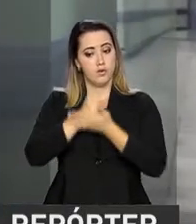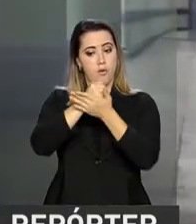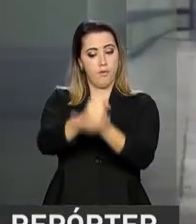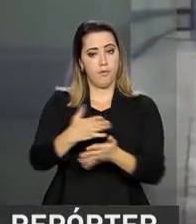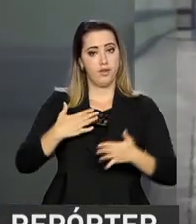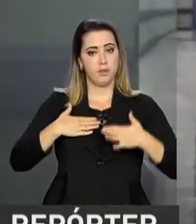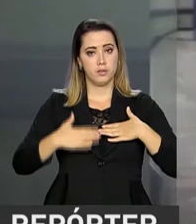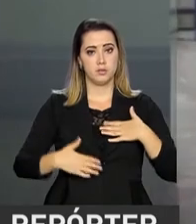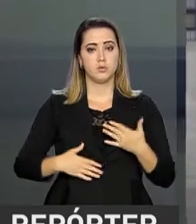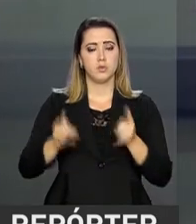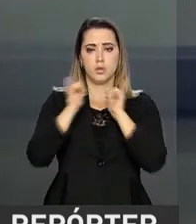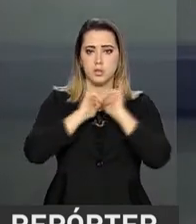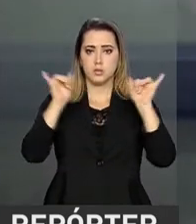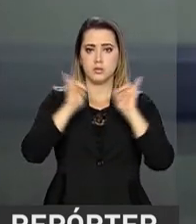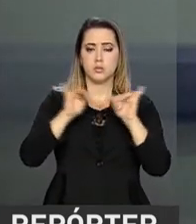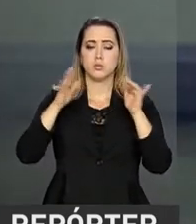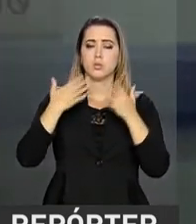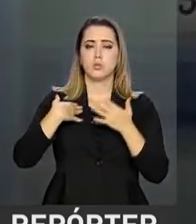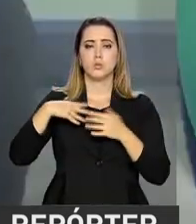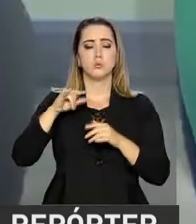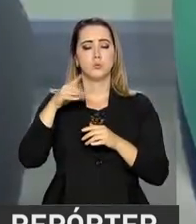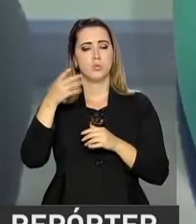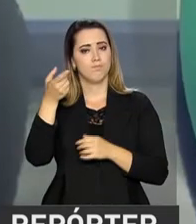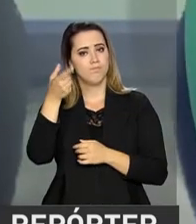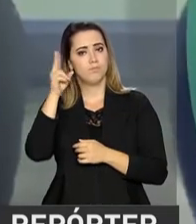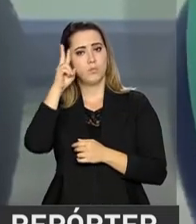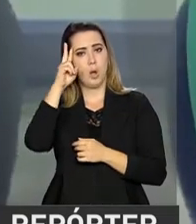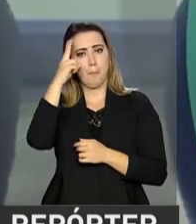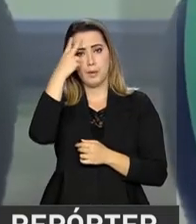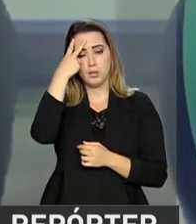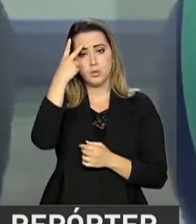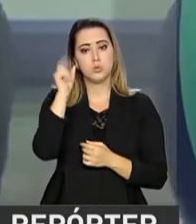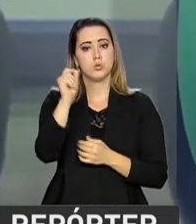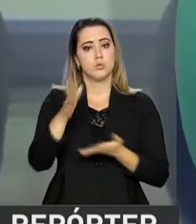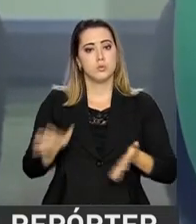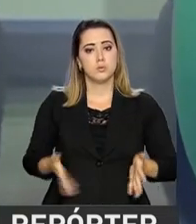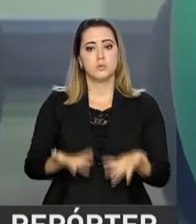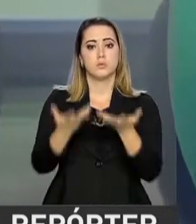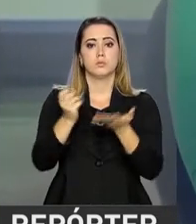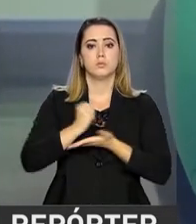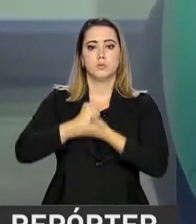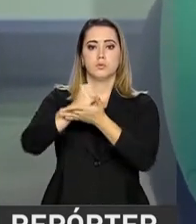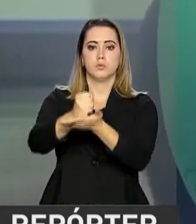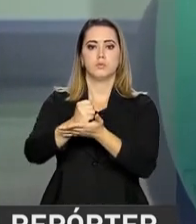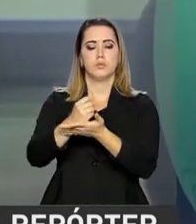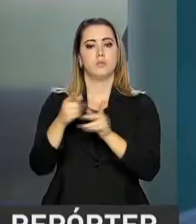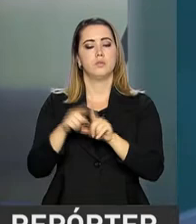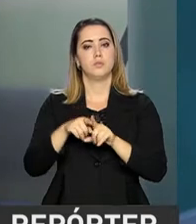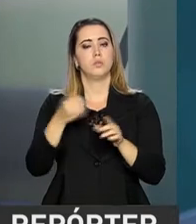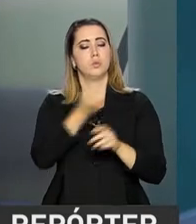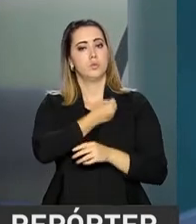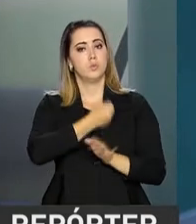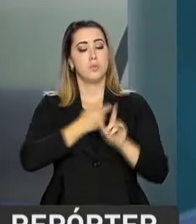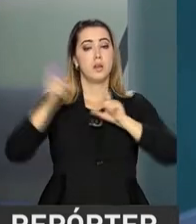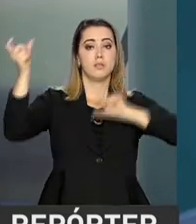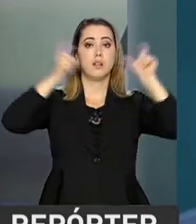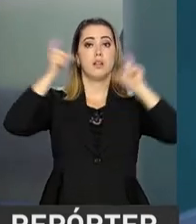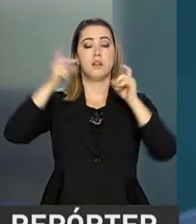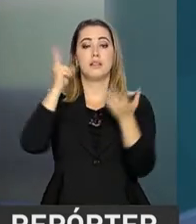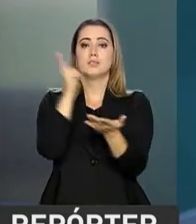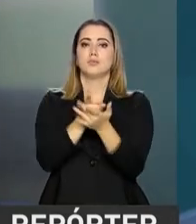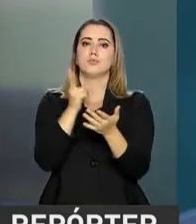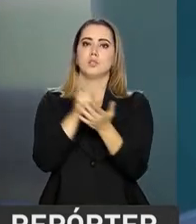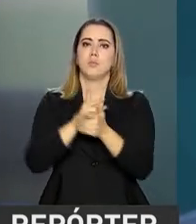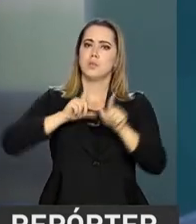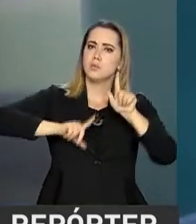da Saúde lançou a campanha de conscientização e incentivo à doação. Dados do governo alertam que, apesar do